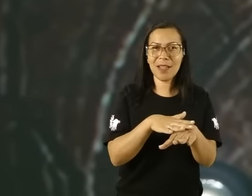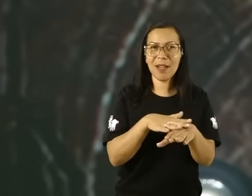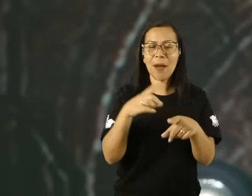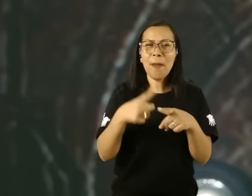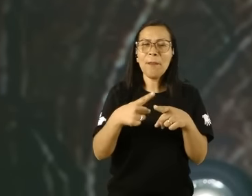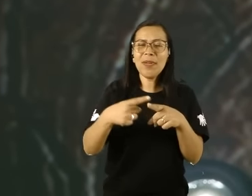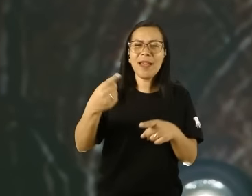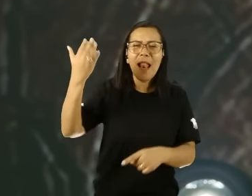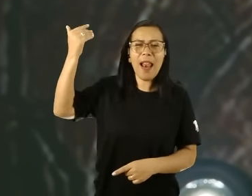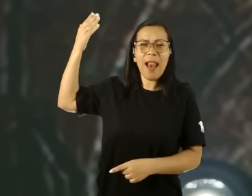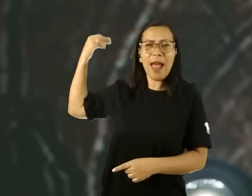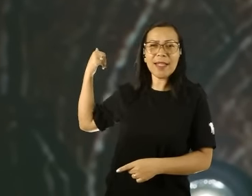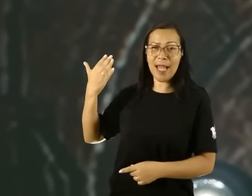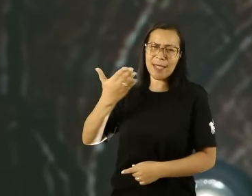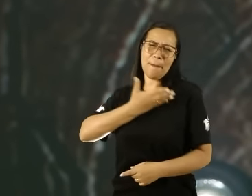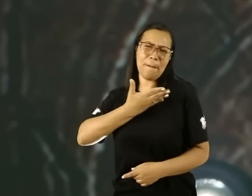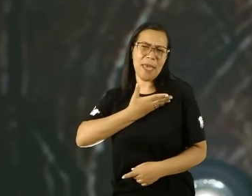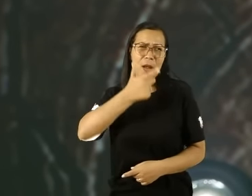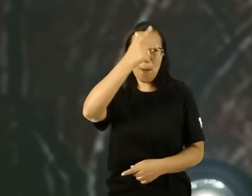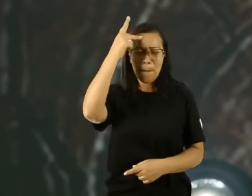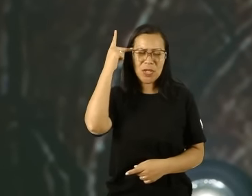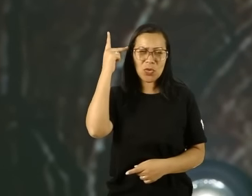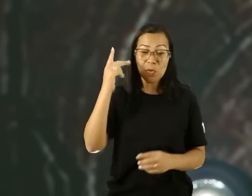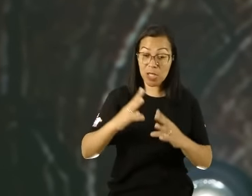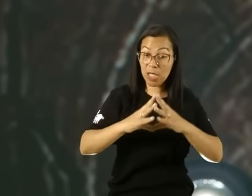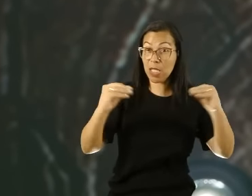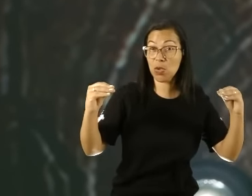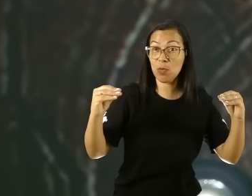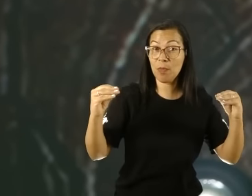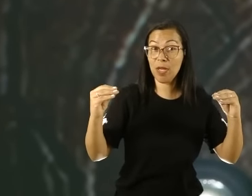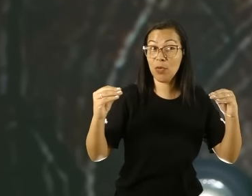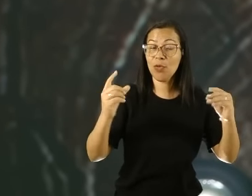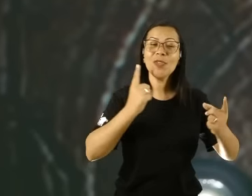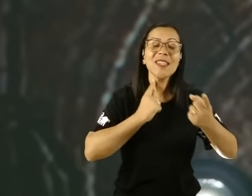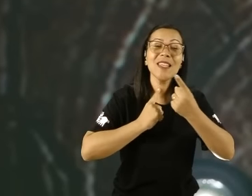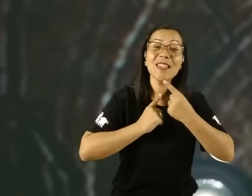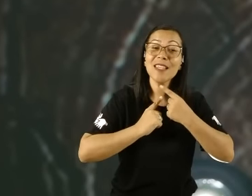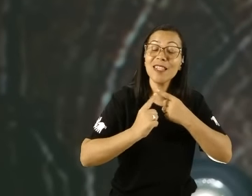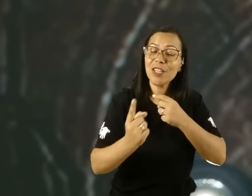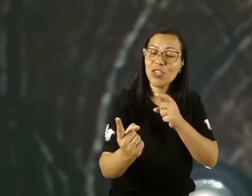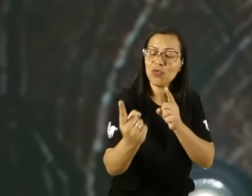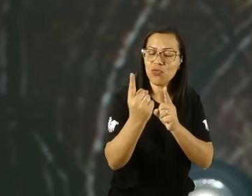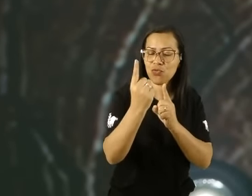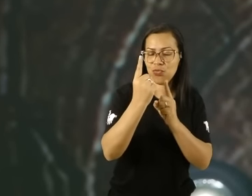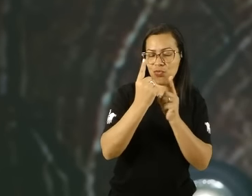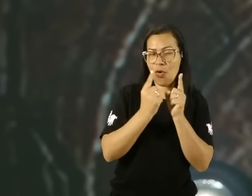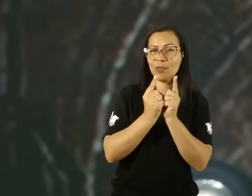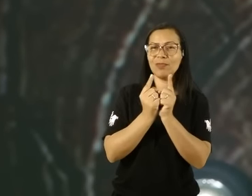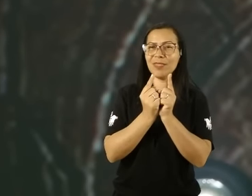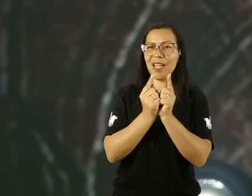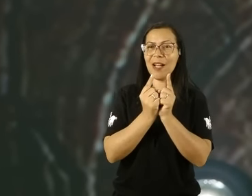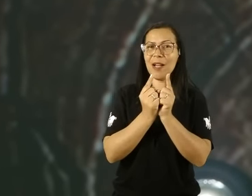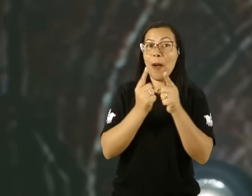eu preciso de segurança. E eu acho nobre, porque ele não vai se prostituir, roubar, matar. Não, ele vai voltar, eu